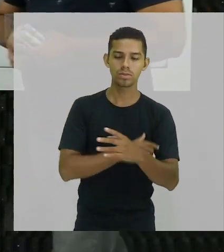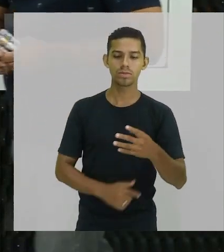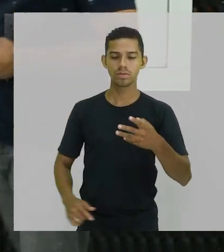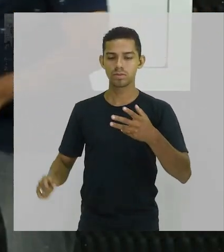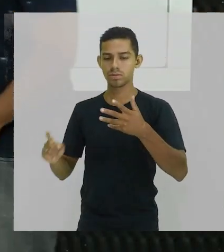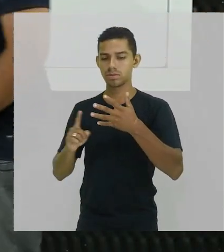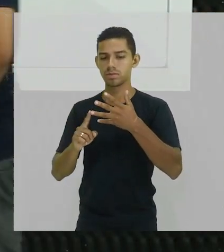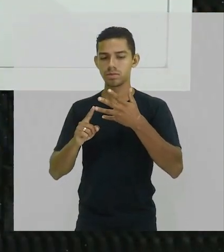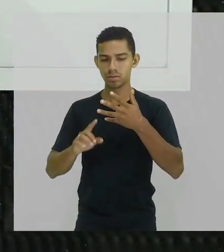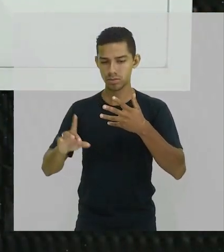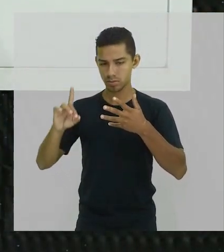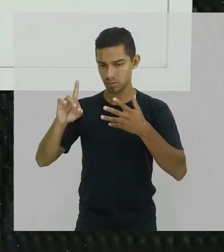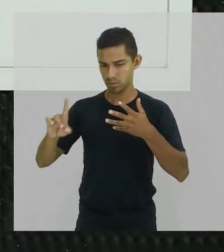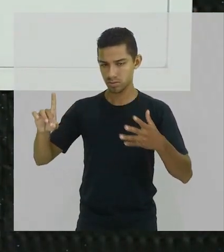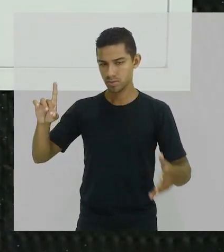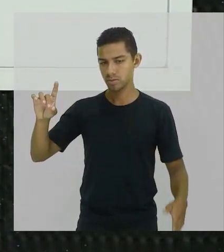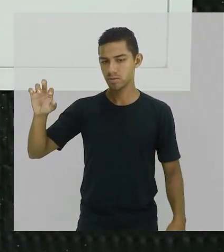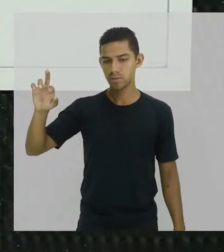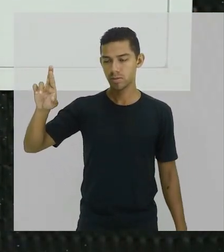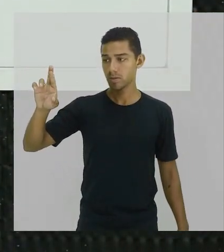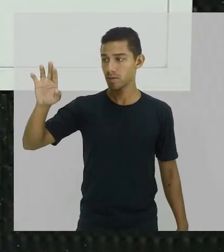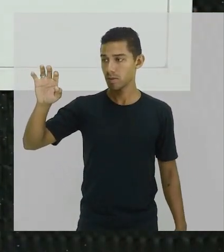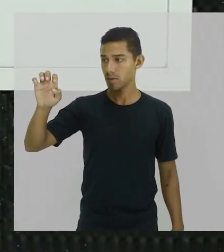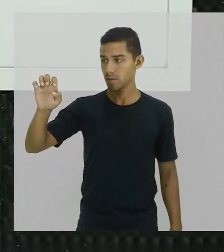Reverberação. A reverberação,